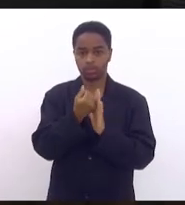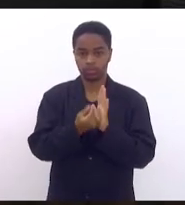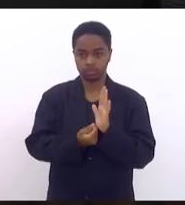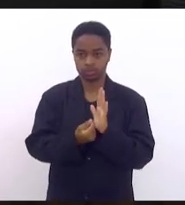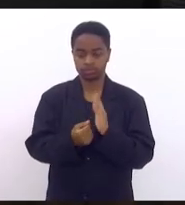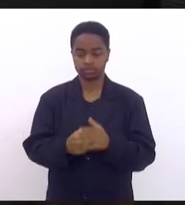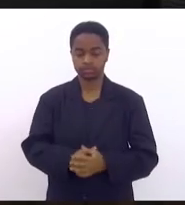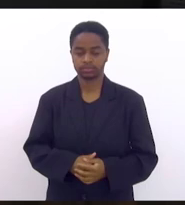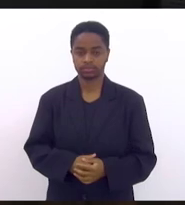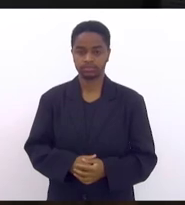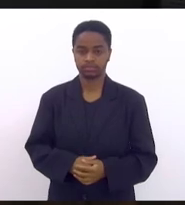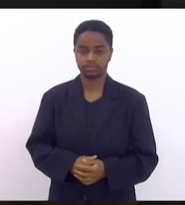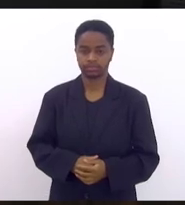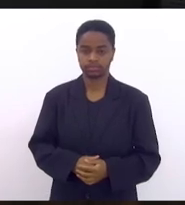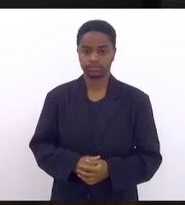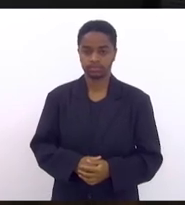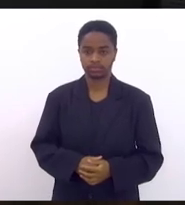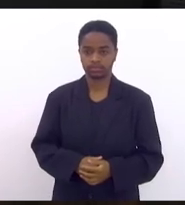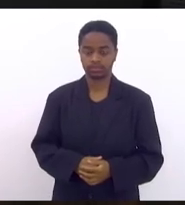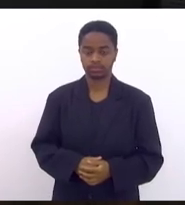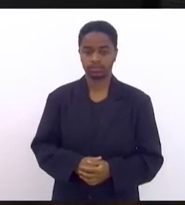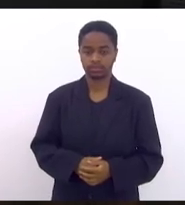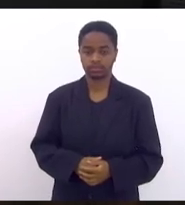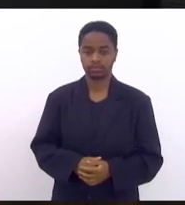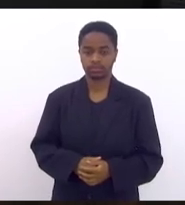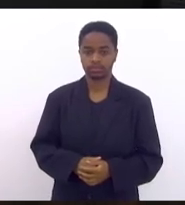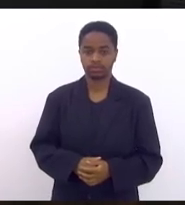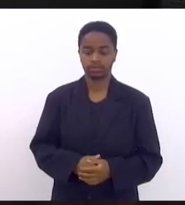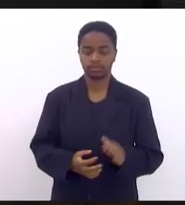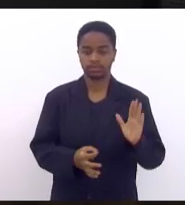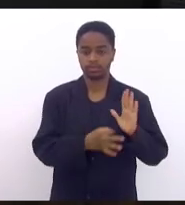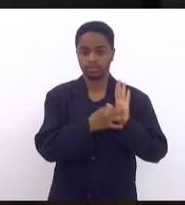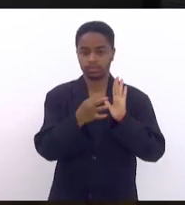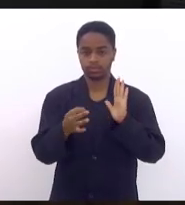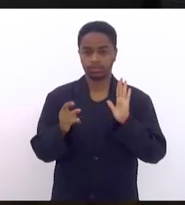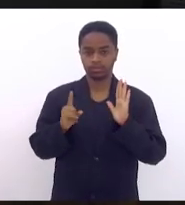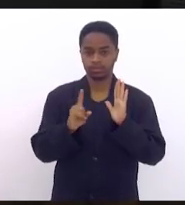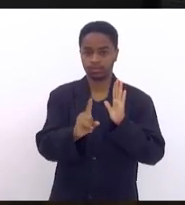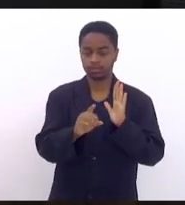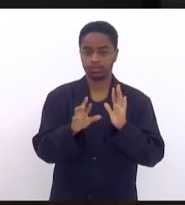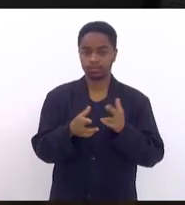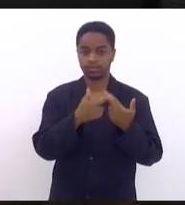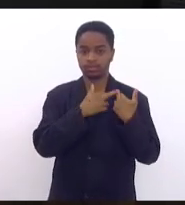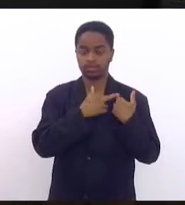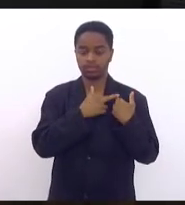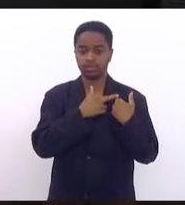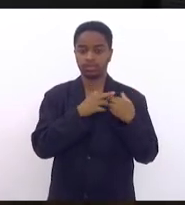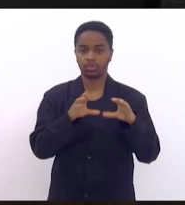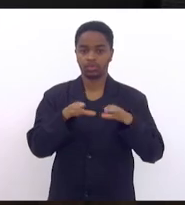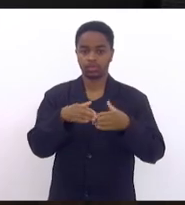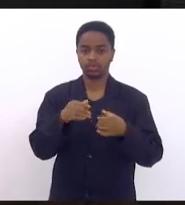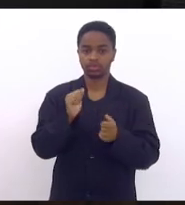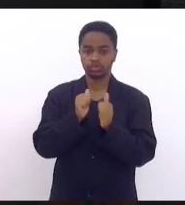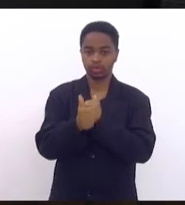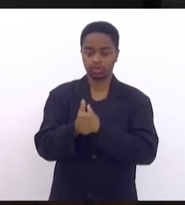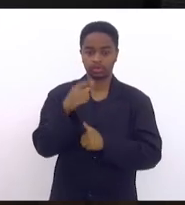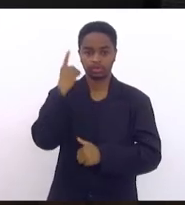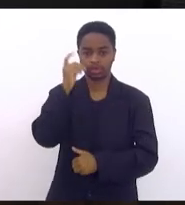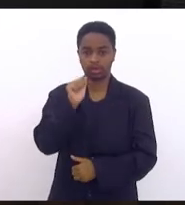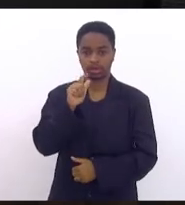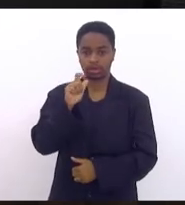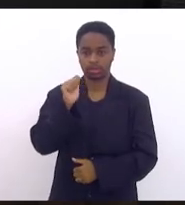Finanças e Fiscalização Financeira e Controle. Para emitir parecer pela Comissão de Esporte e Lazer, deputado Alan Lopes.